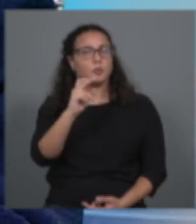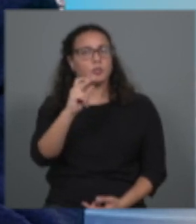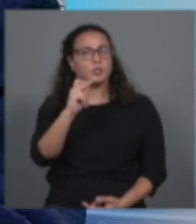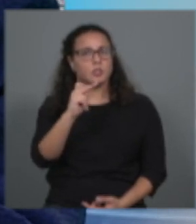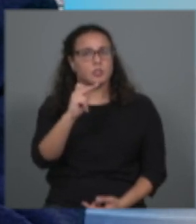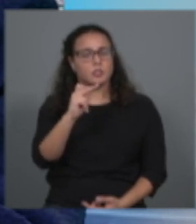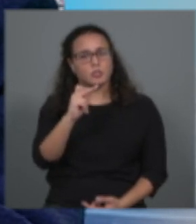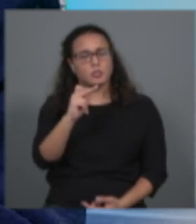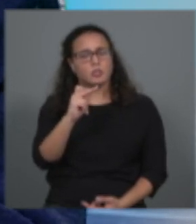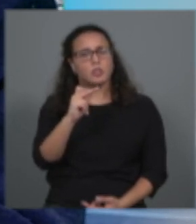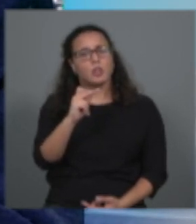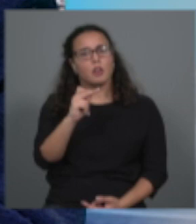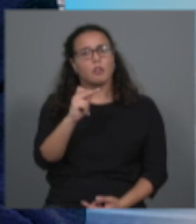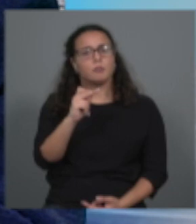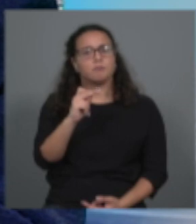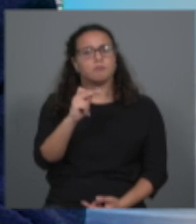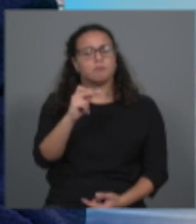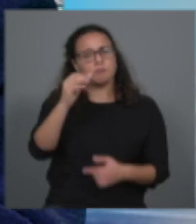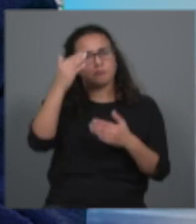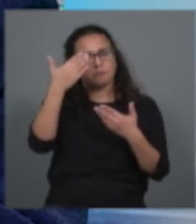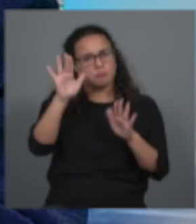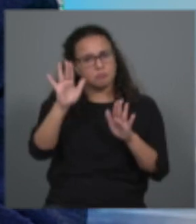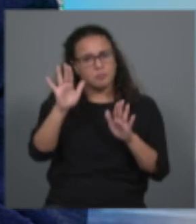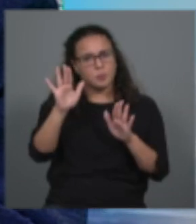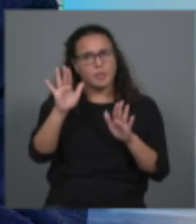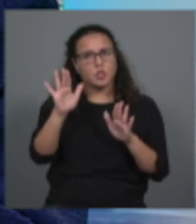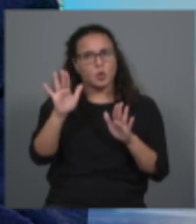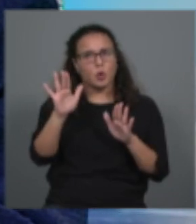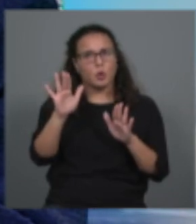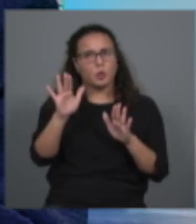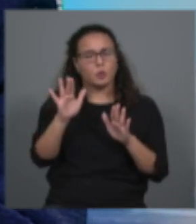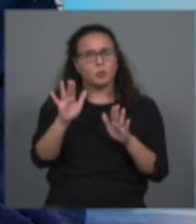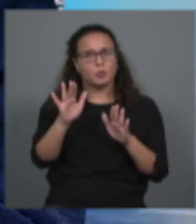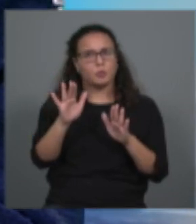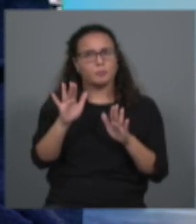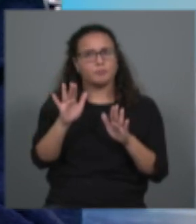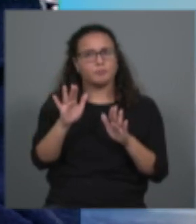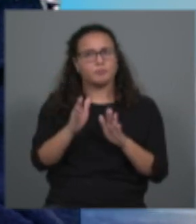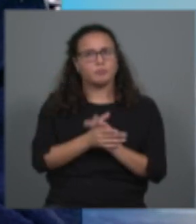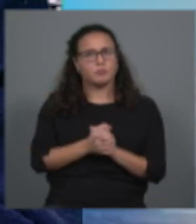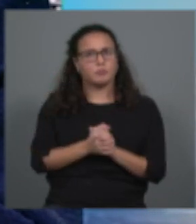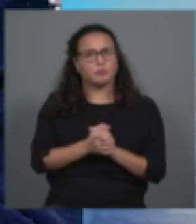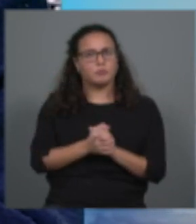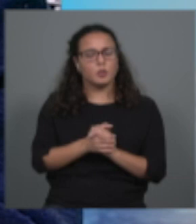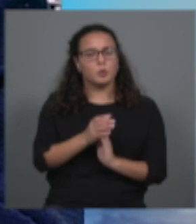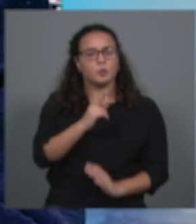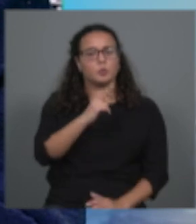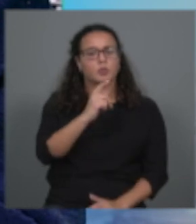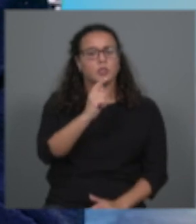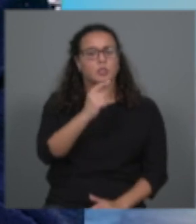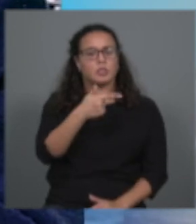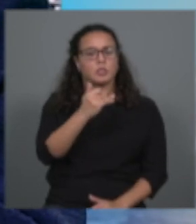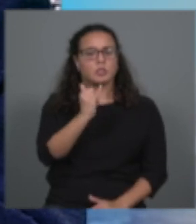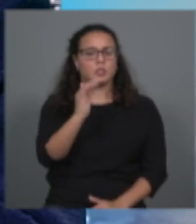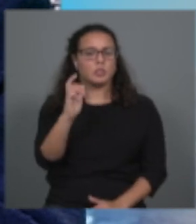dispensou de fazer 2 anos de noviciado e fazer só um retiro de 8 dias e fazer os